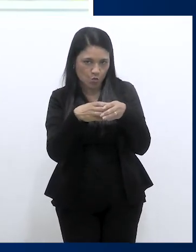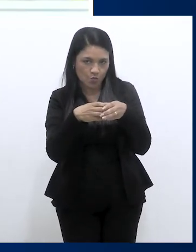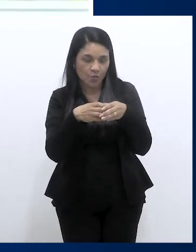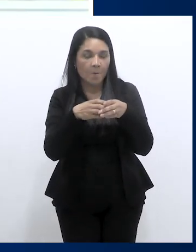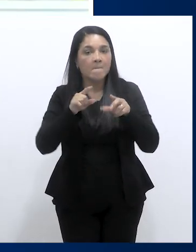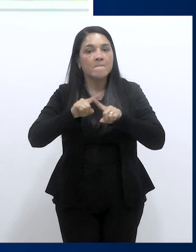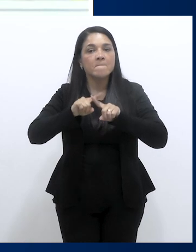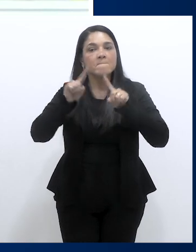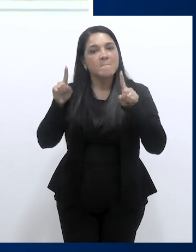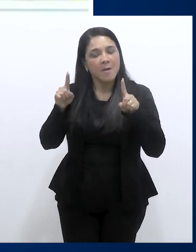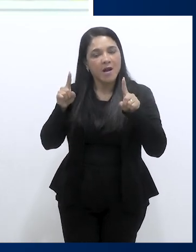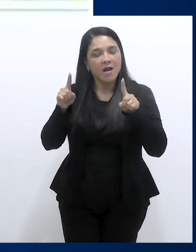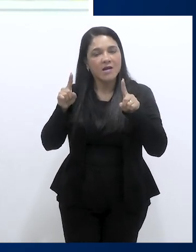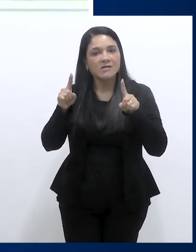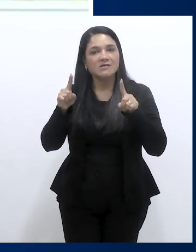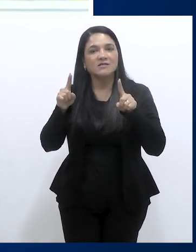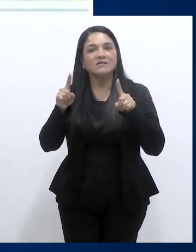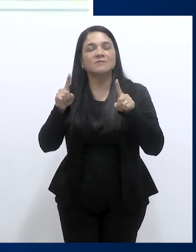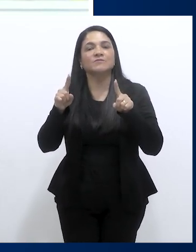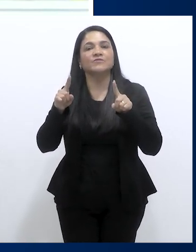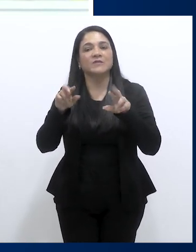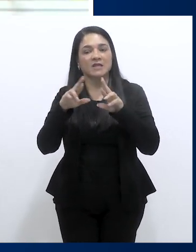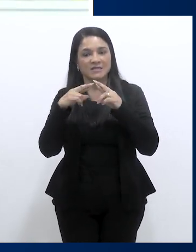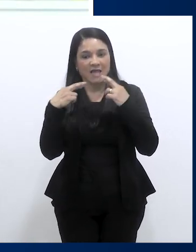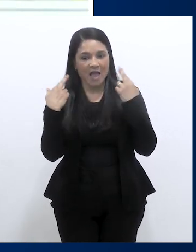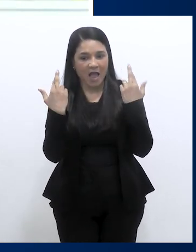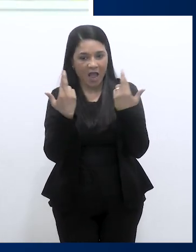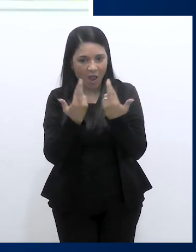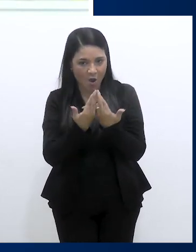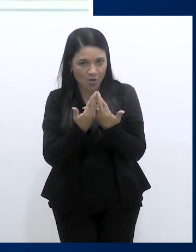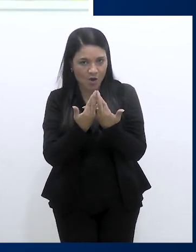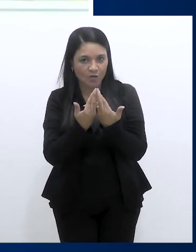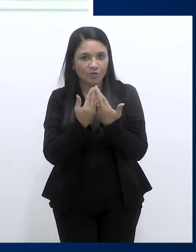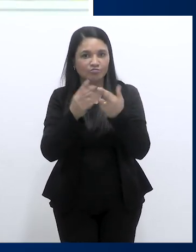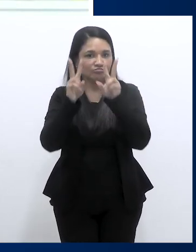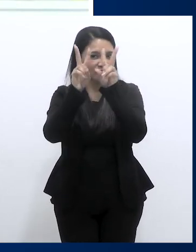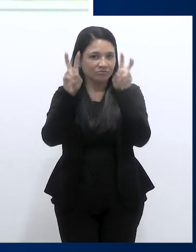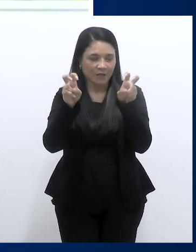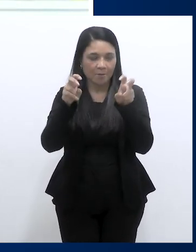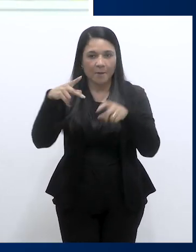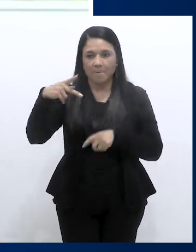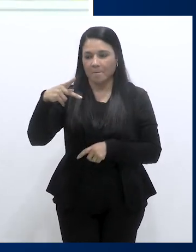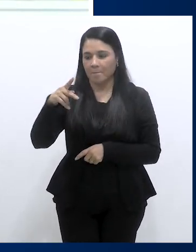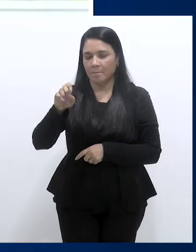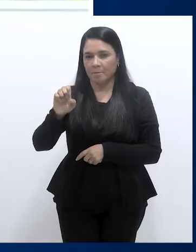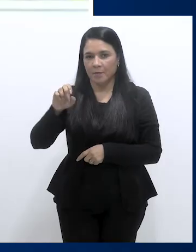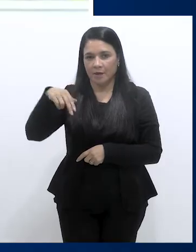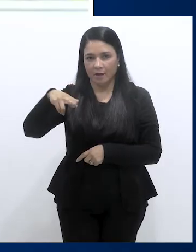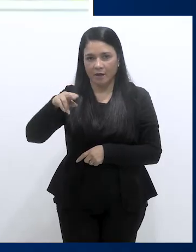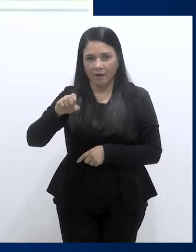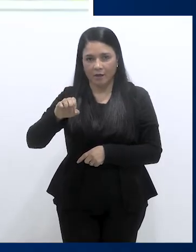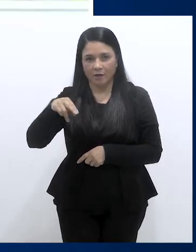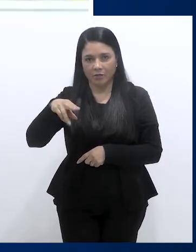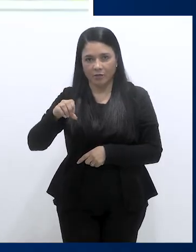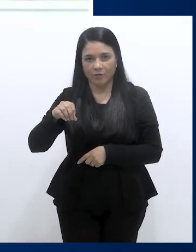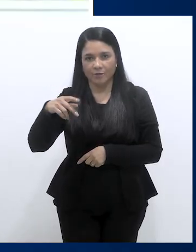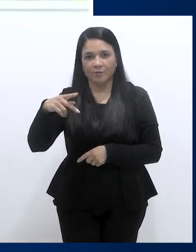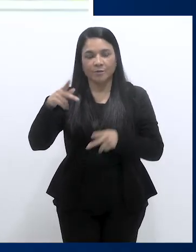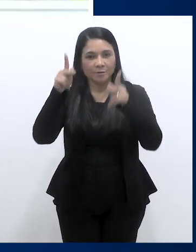não leu como grupo. Mas, se a gente fosse fazer uma reunião sobre o Pequeno Príncipe, a